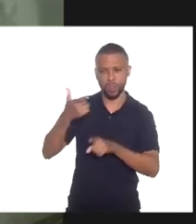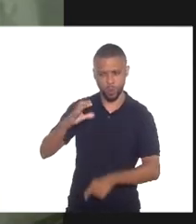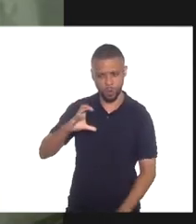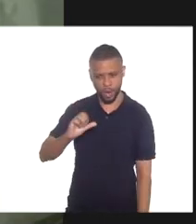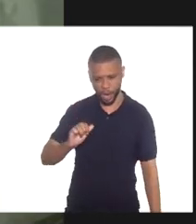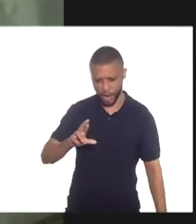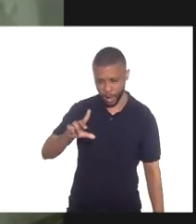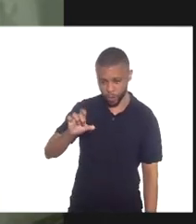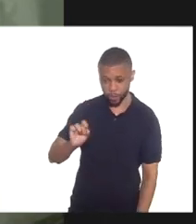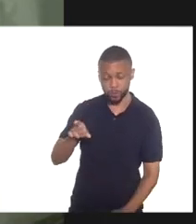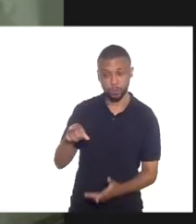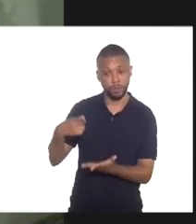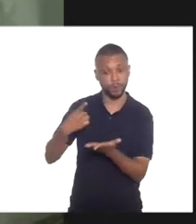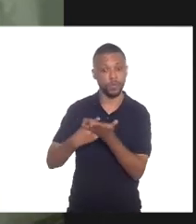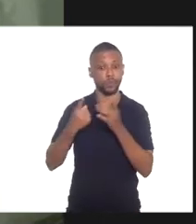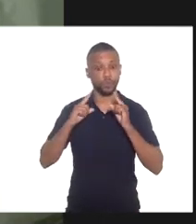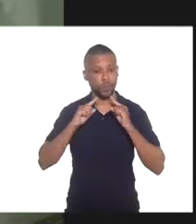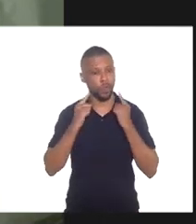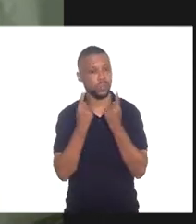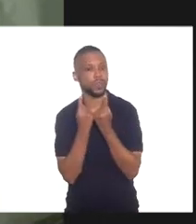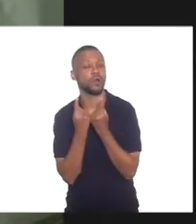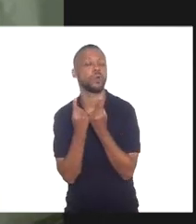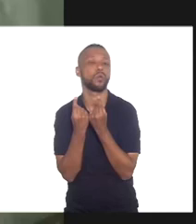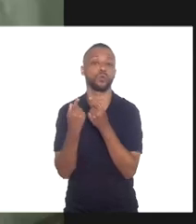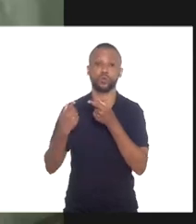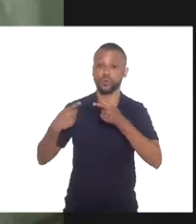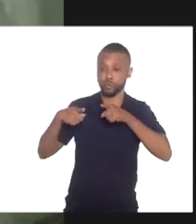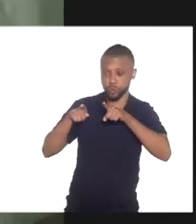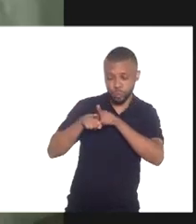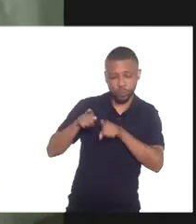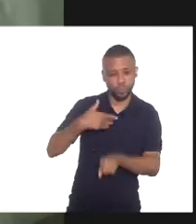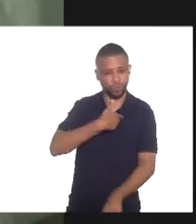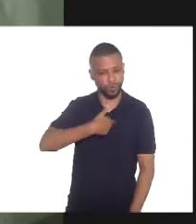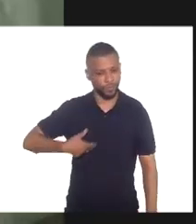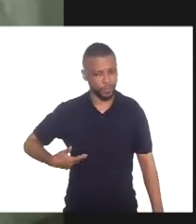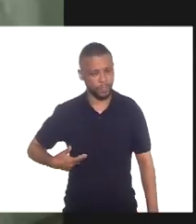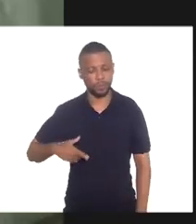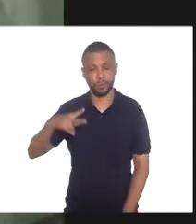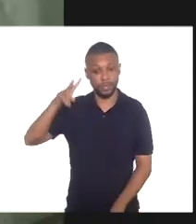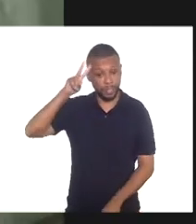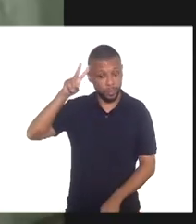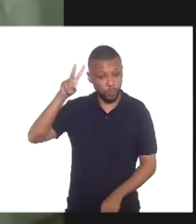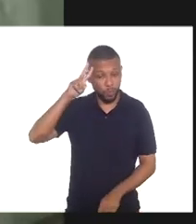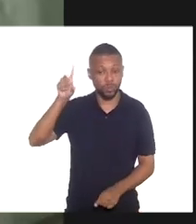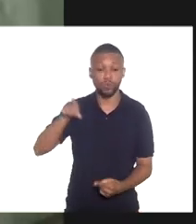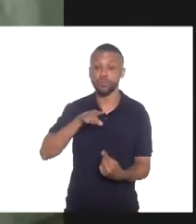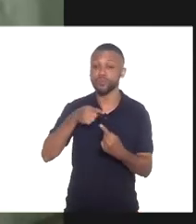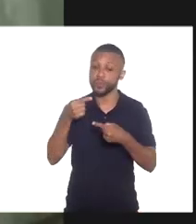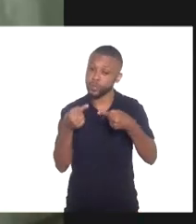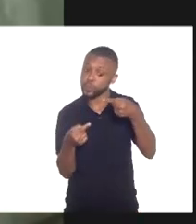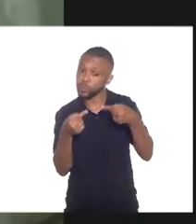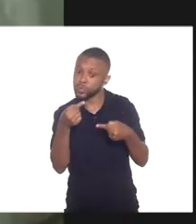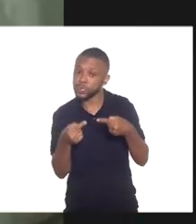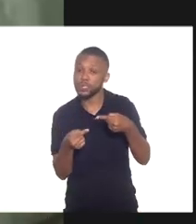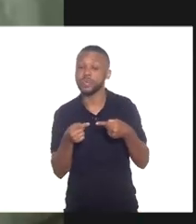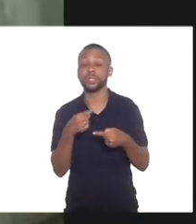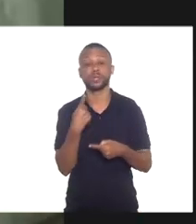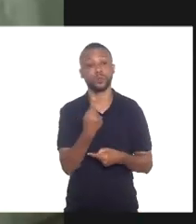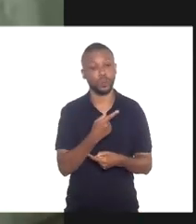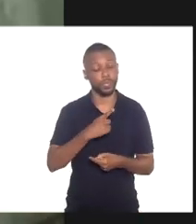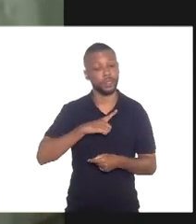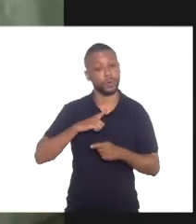com o governador nessa segunda-feira, discutindo justamente a necessidade de uma discussão